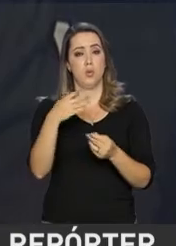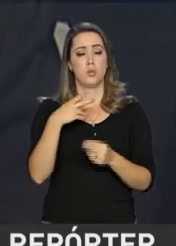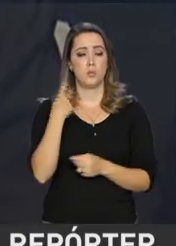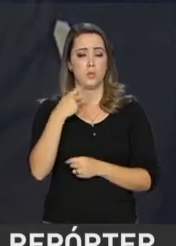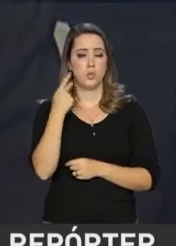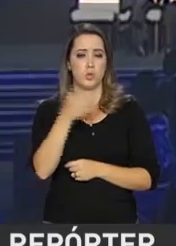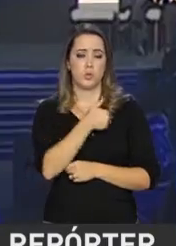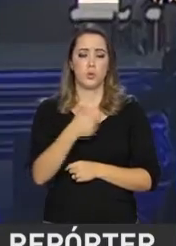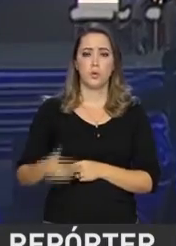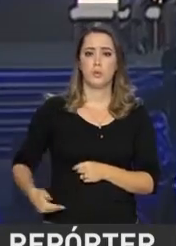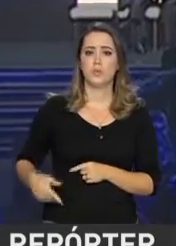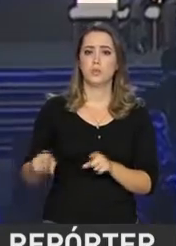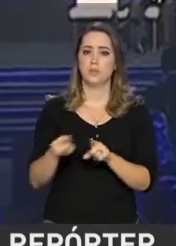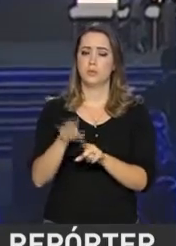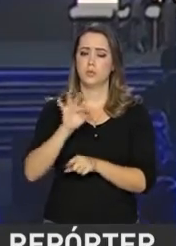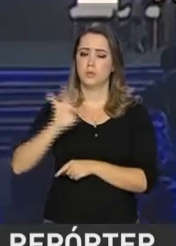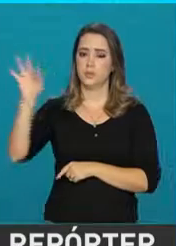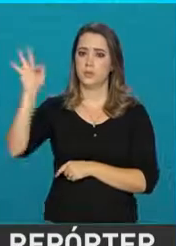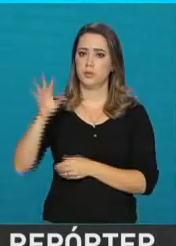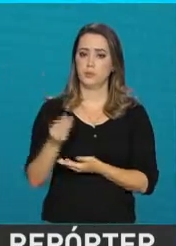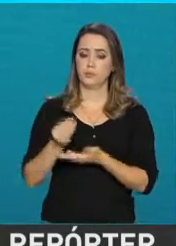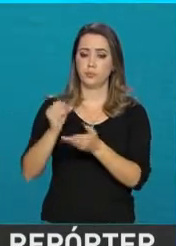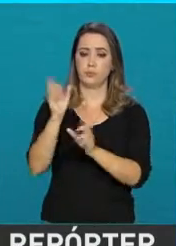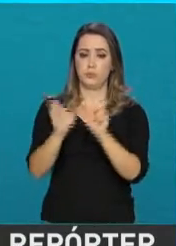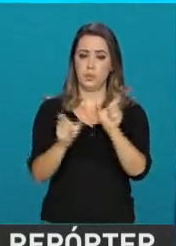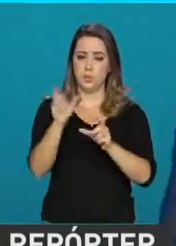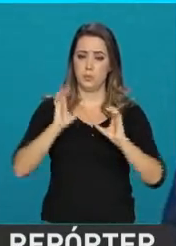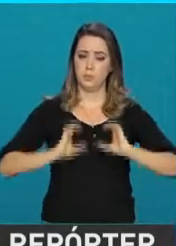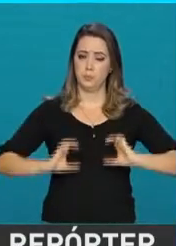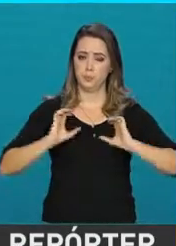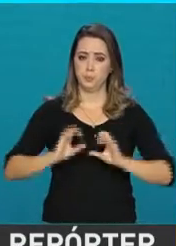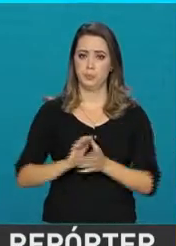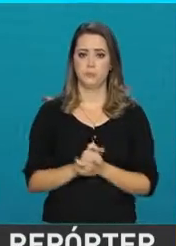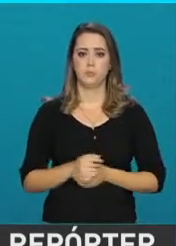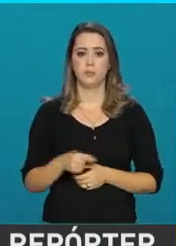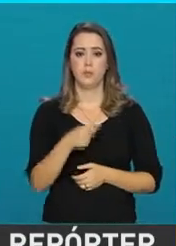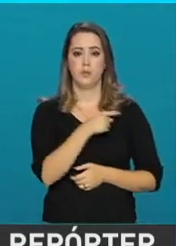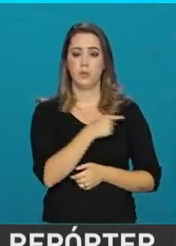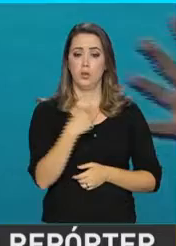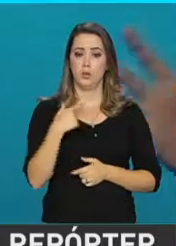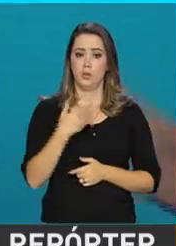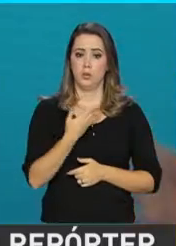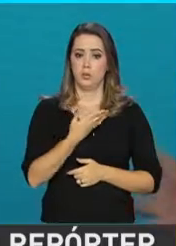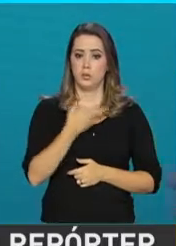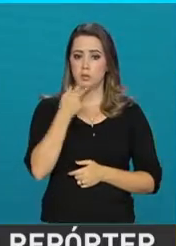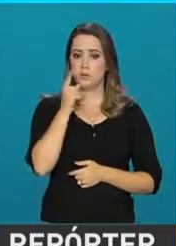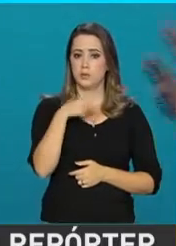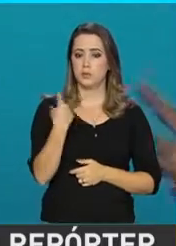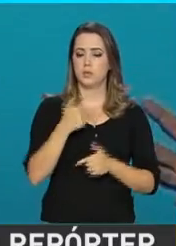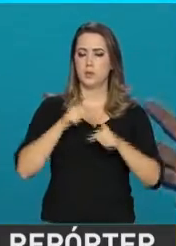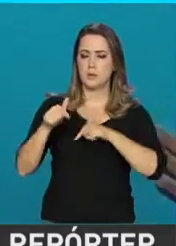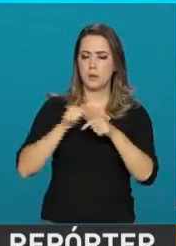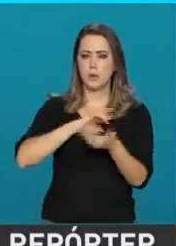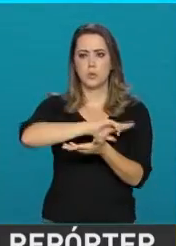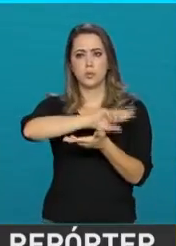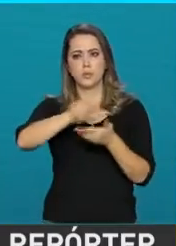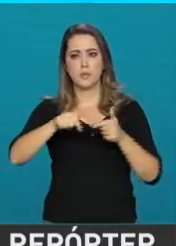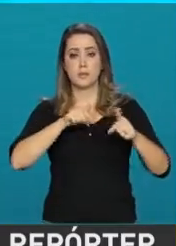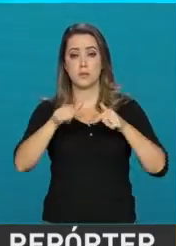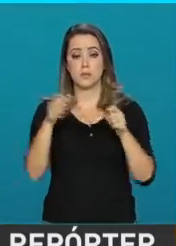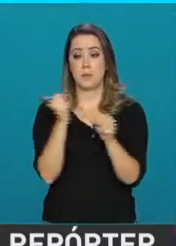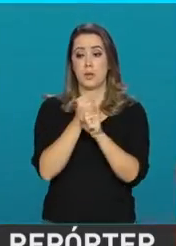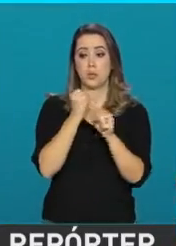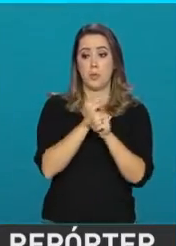políticas públicas do governo federal saímos com grandes operações de metrôs de vlts mas